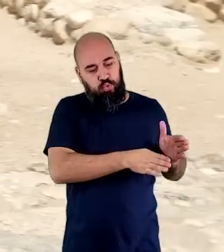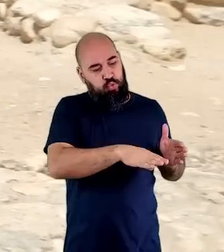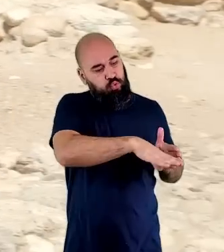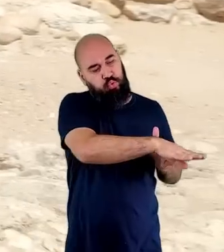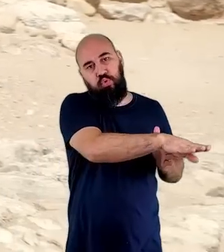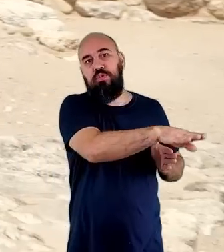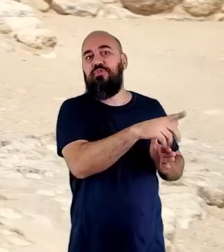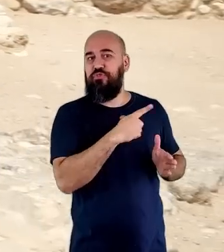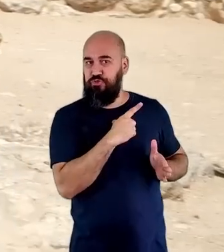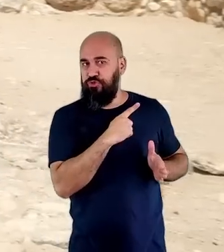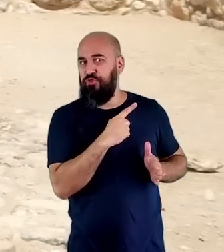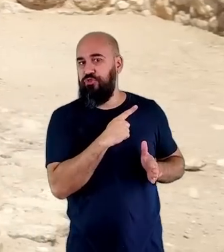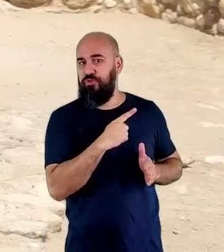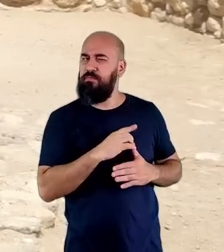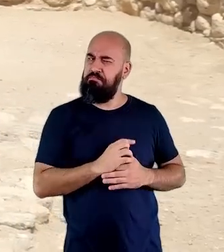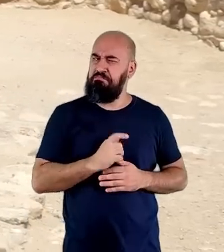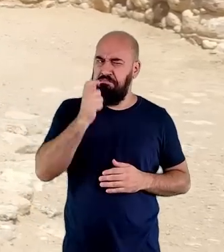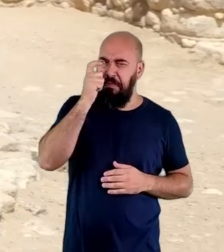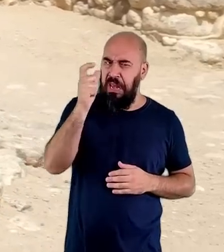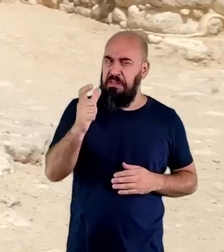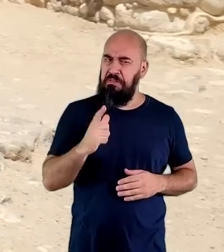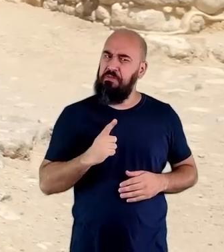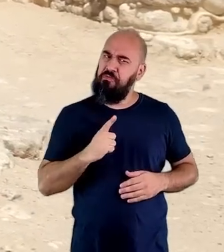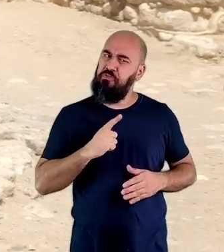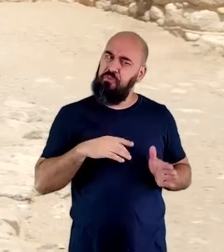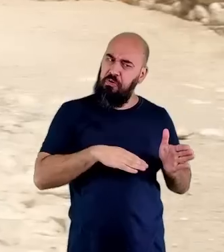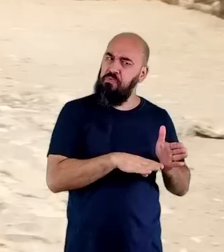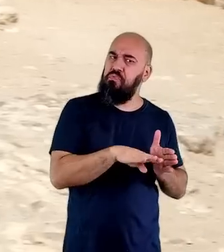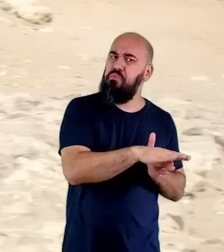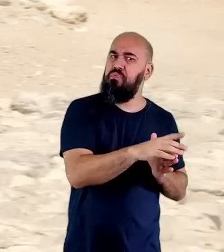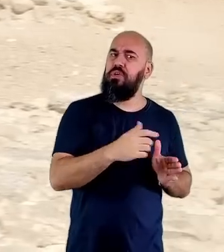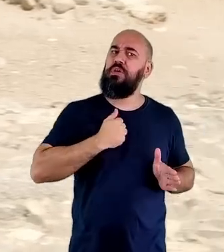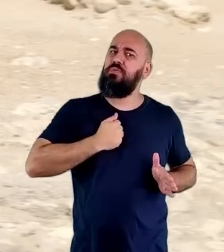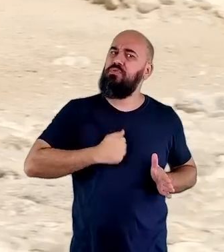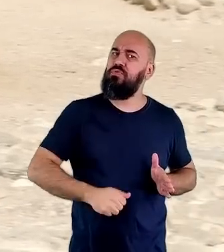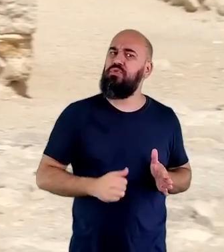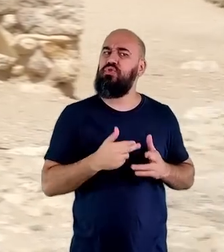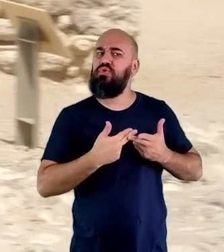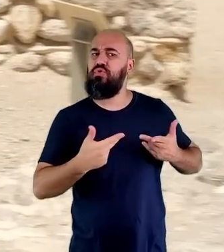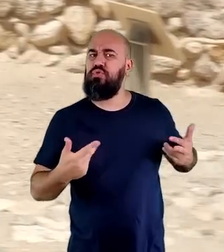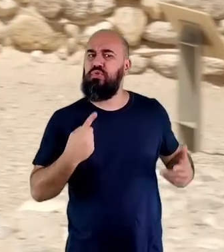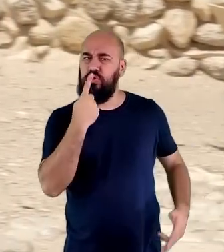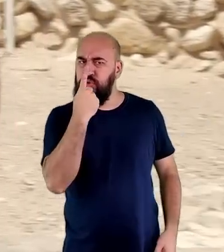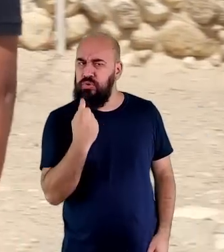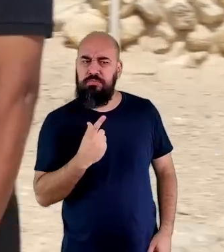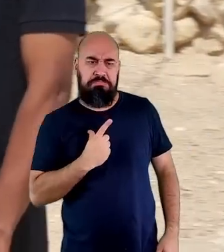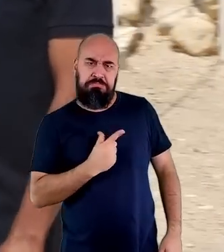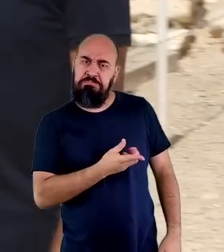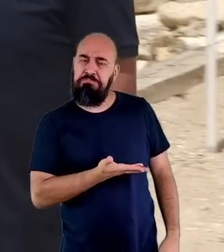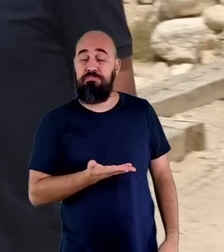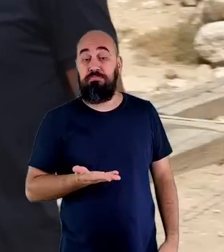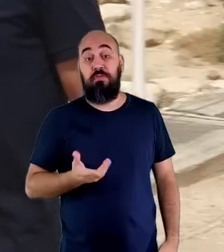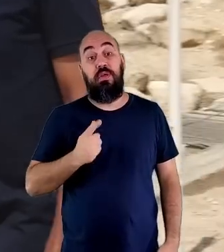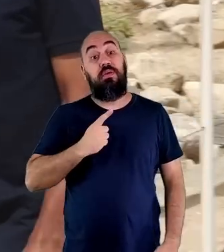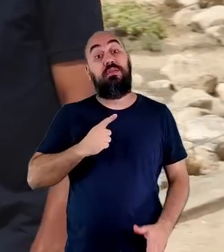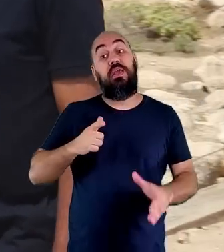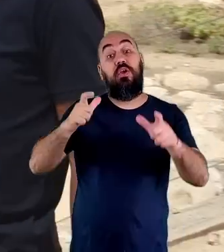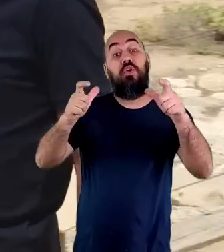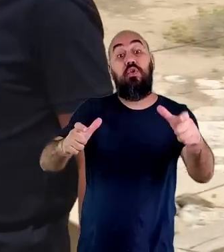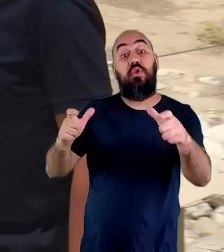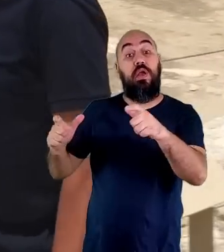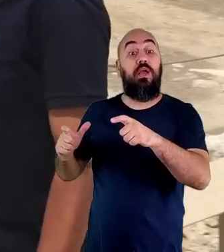Então você vê que havia já uma estrutura interessante naquele tempo. Quando nós vemos aqui, nós vemos níveis diferentes de ocupação do